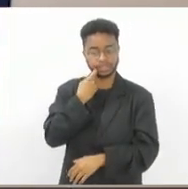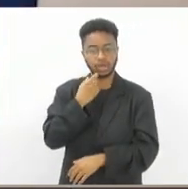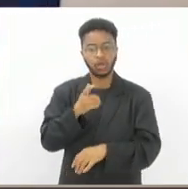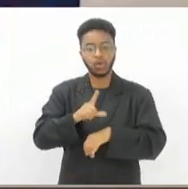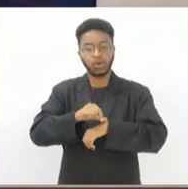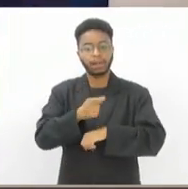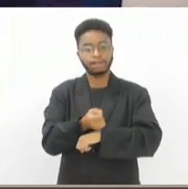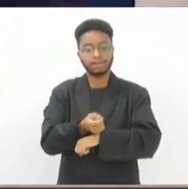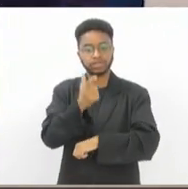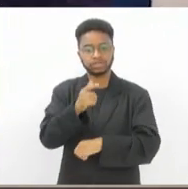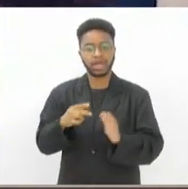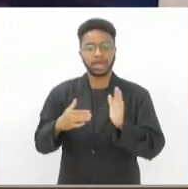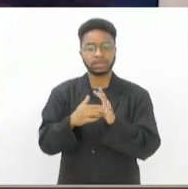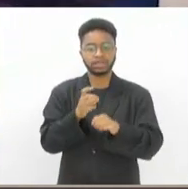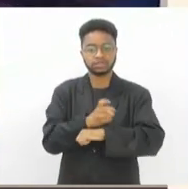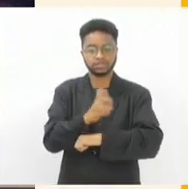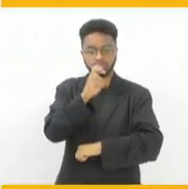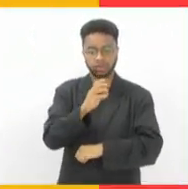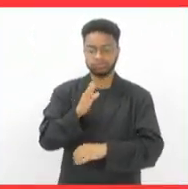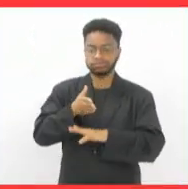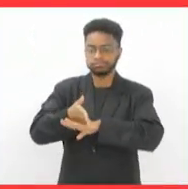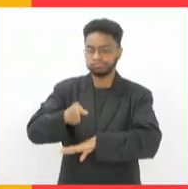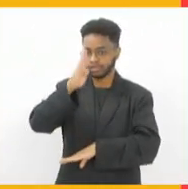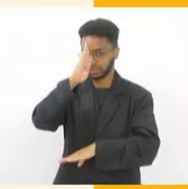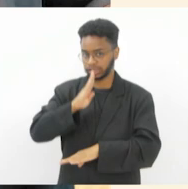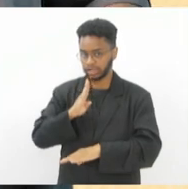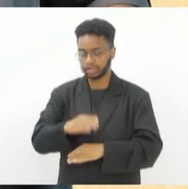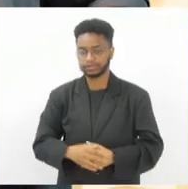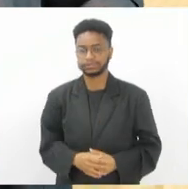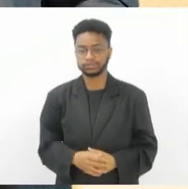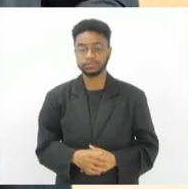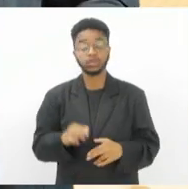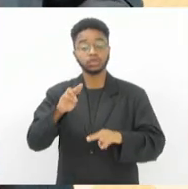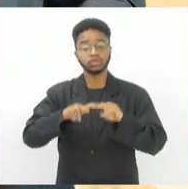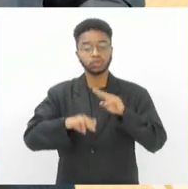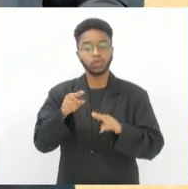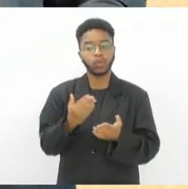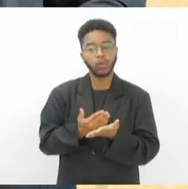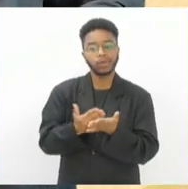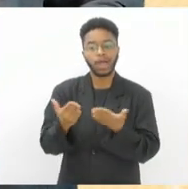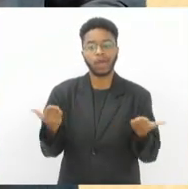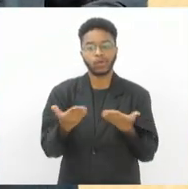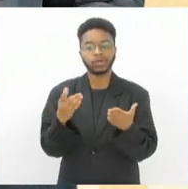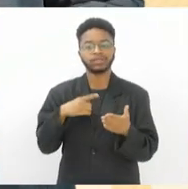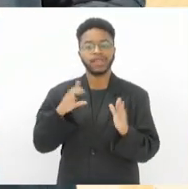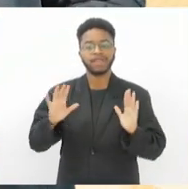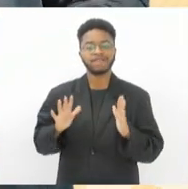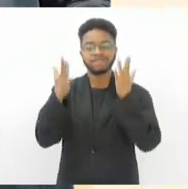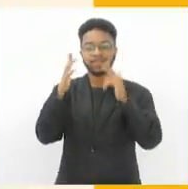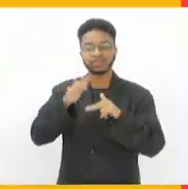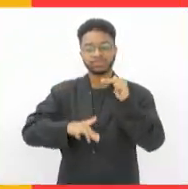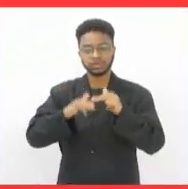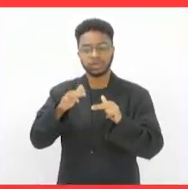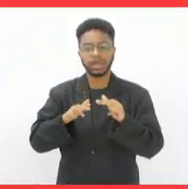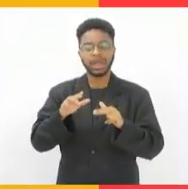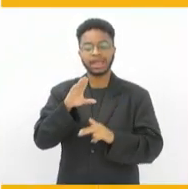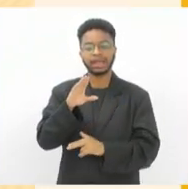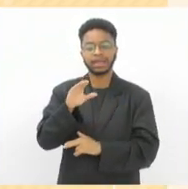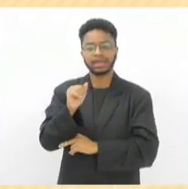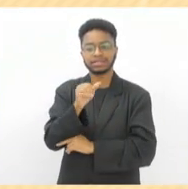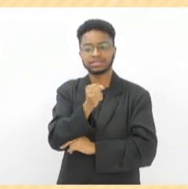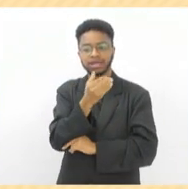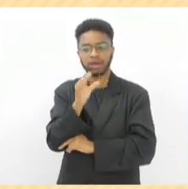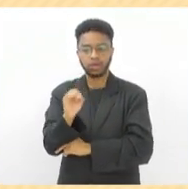às 5 horas da tarde. A entrada é gratuita. Junho chegou e neste sábado tem Arraiá no Casarão do Firmino. Com